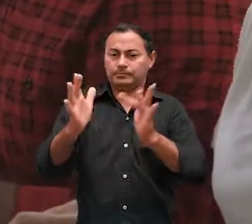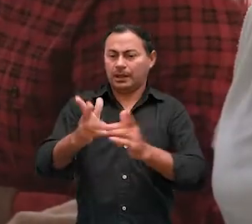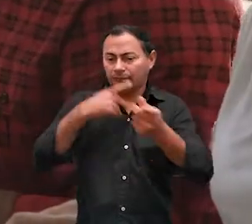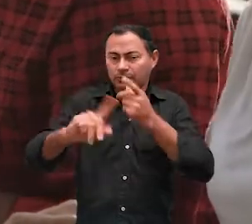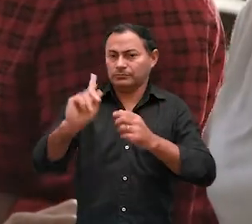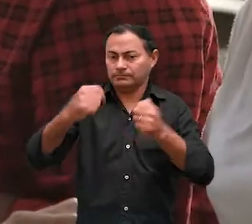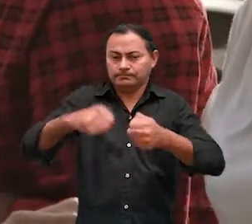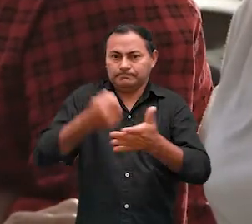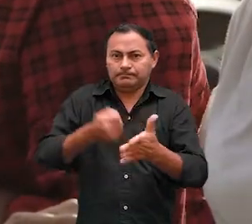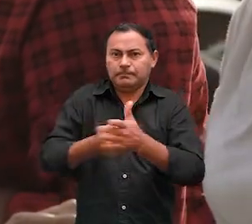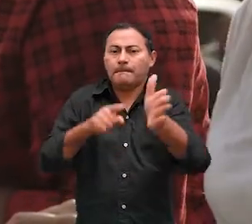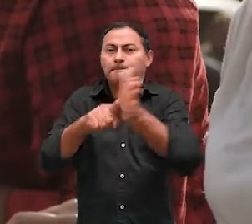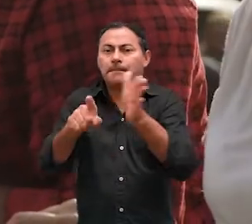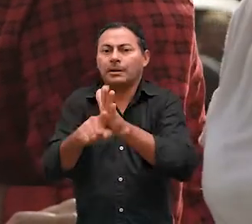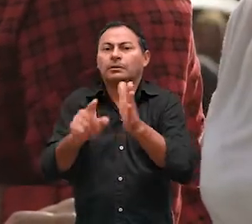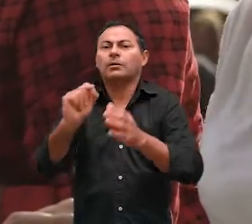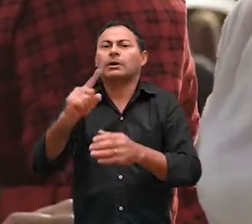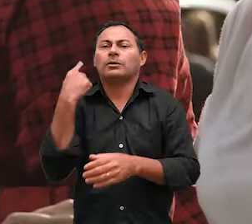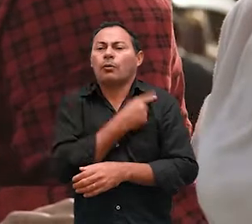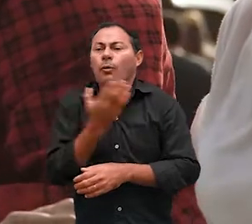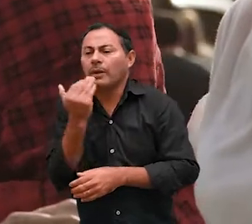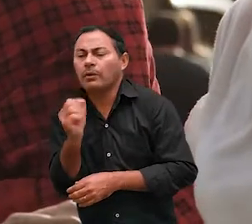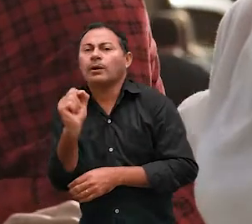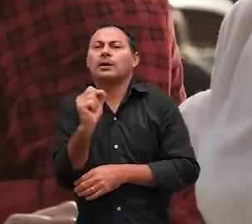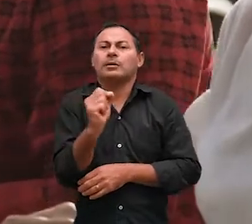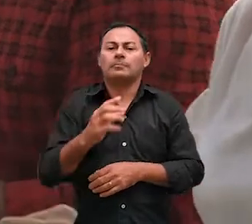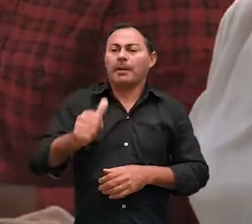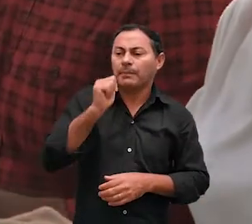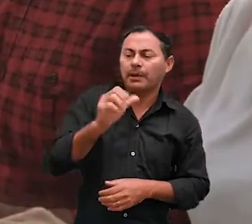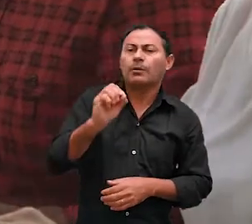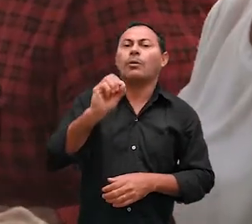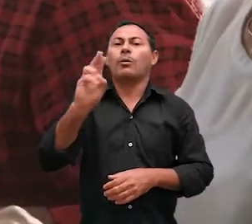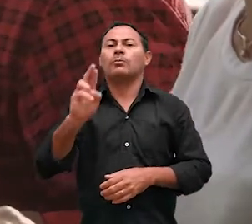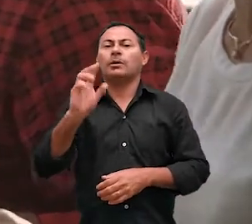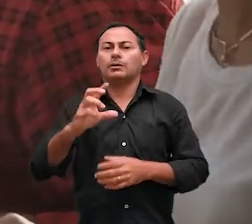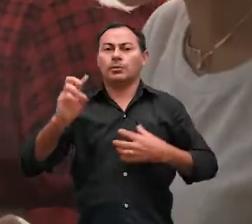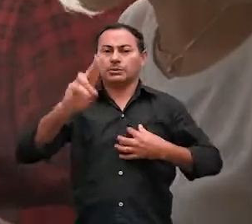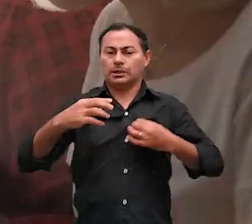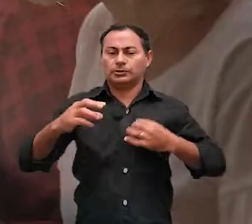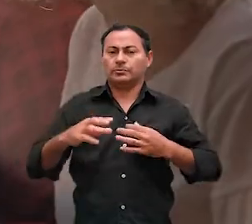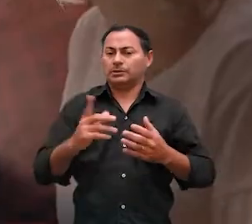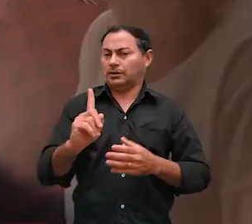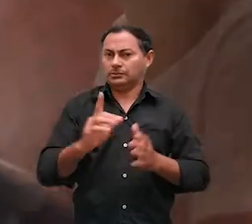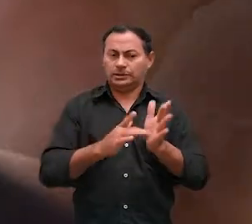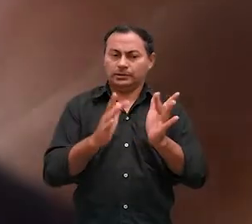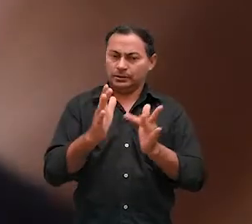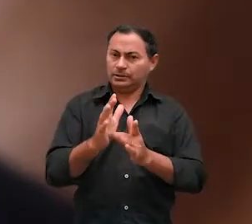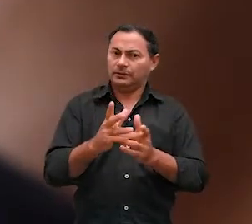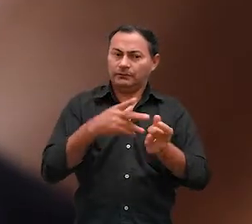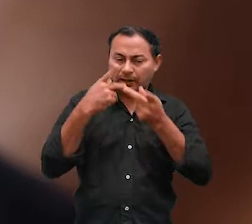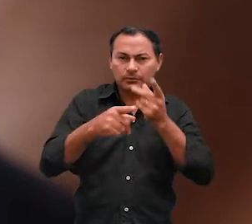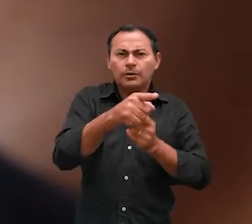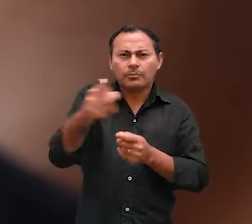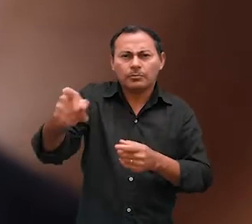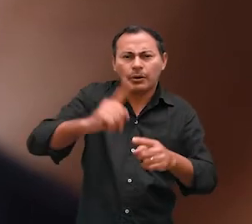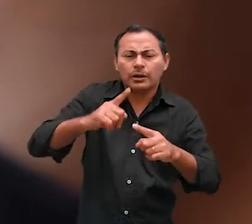Jesus diz que não devemos nos perguntar o que vamos comer o que vamos beber ou então que vamos vestir é como se